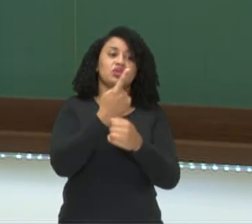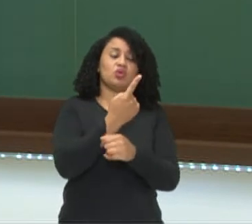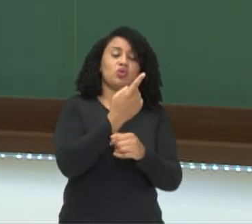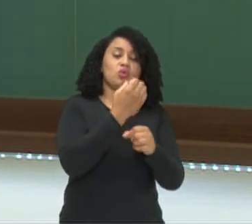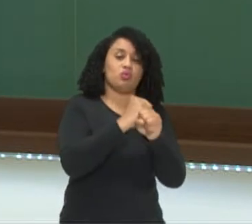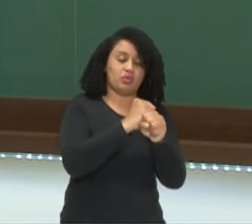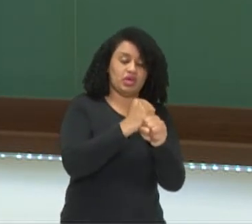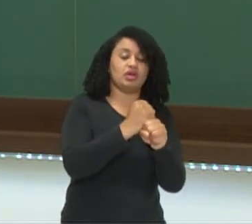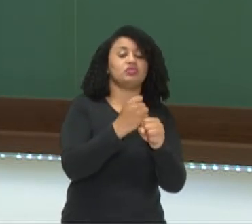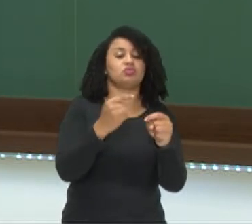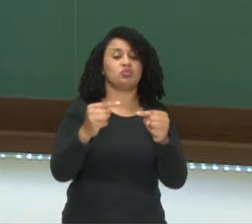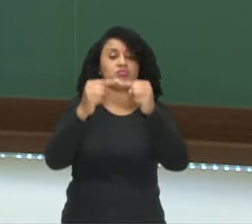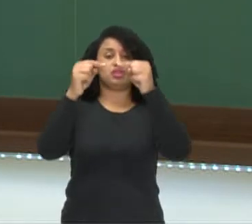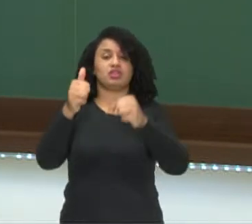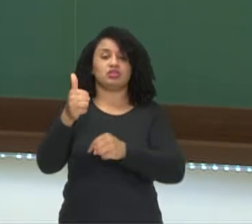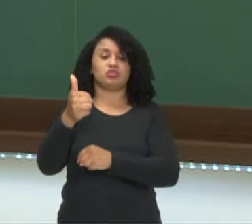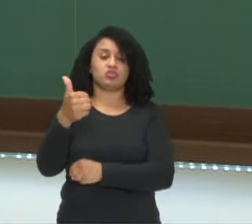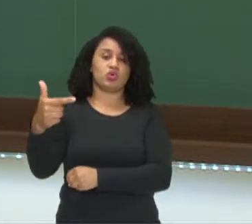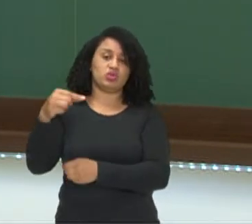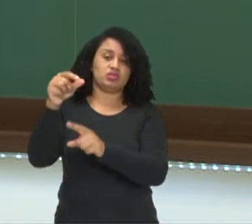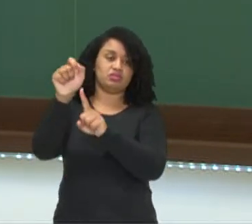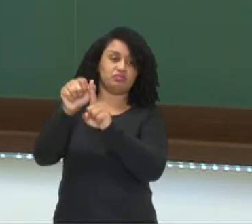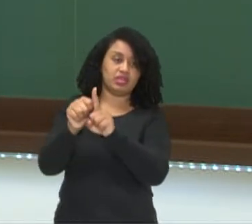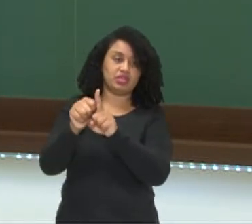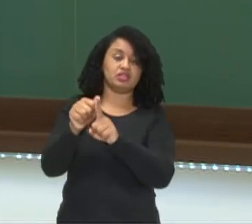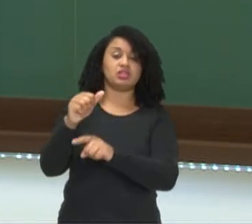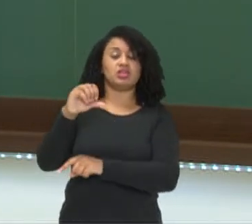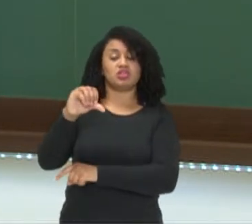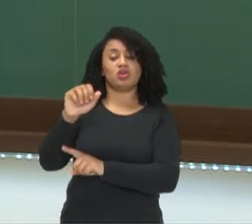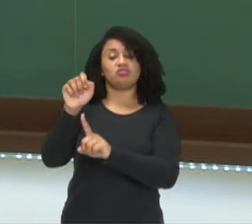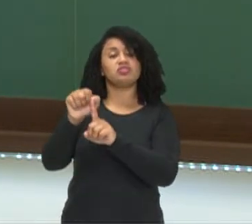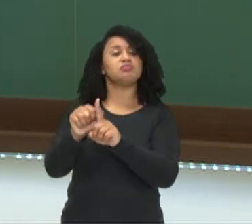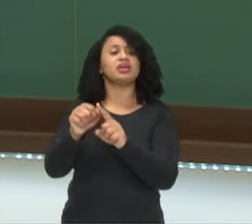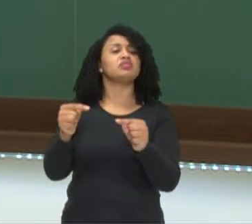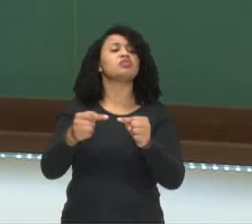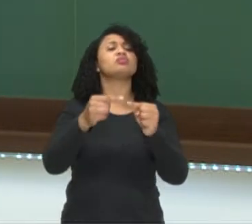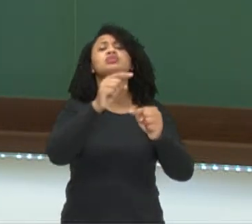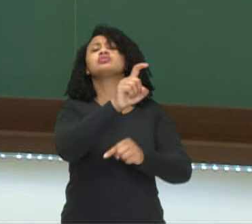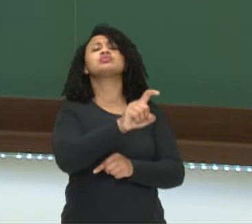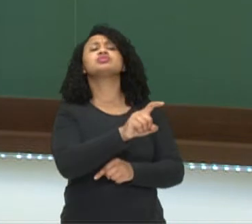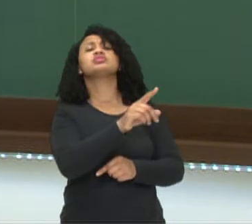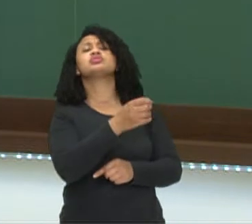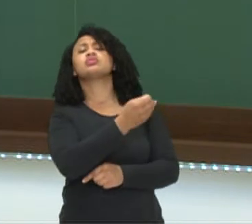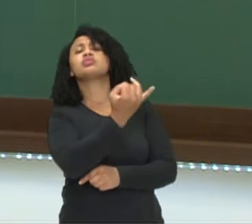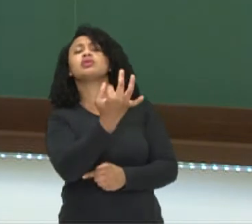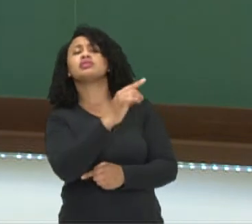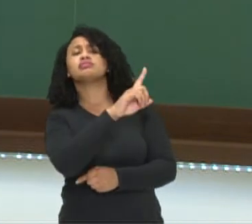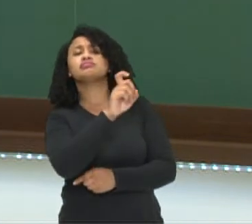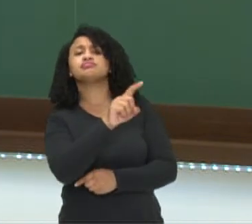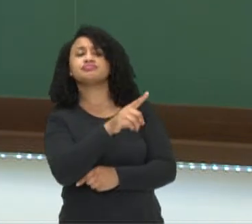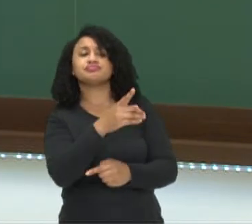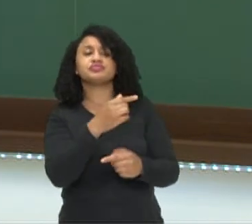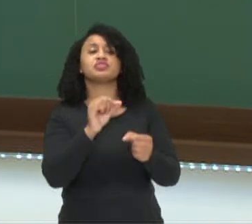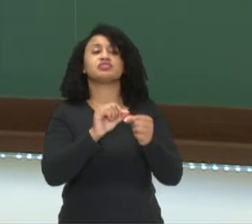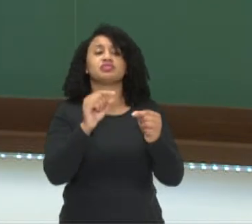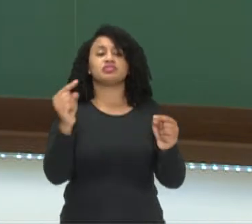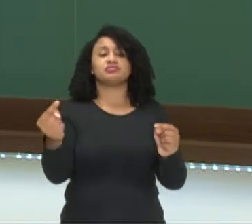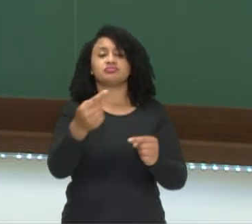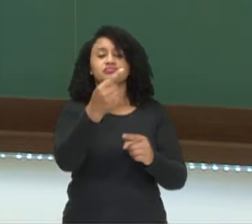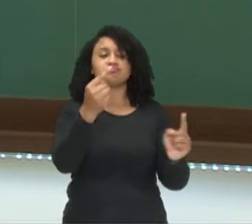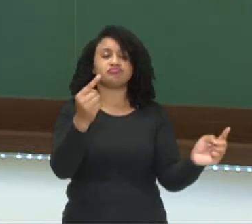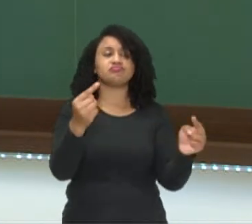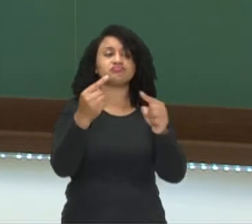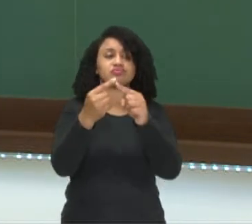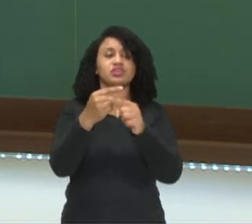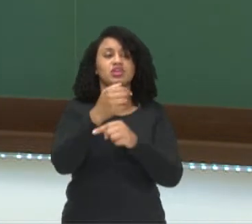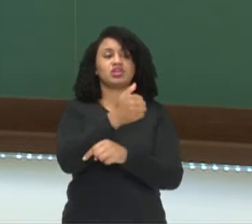meses, equivale a 12 meses. 12 meses equivale a x. Como que você resolve? Multiplicando em x, certo? 12